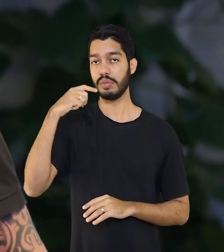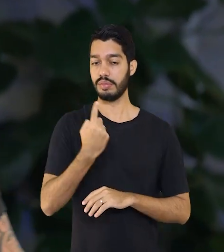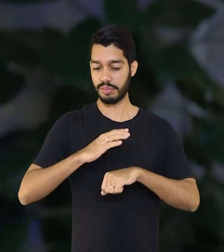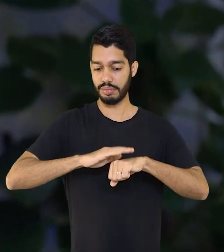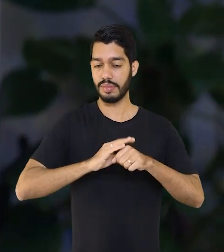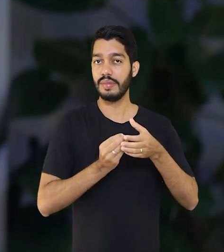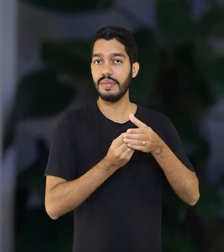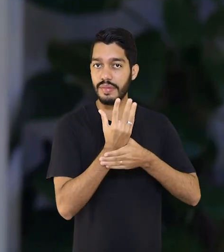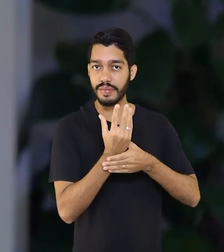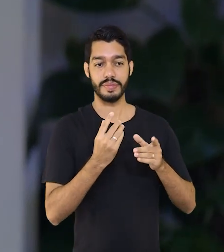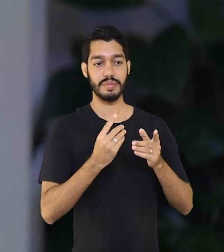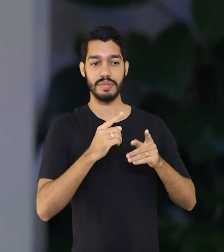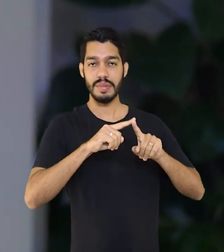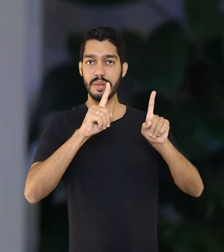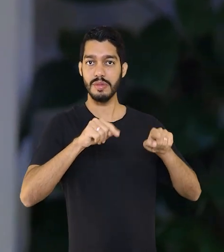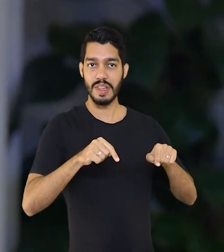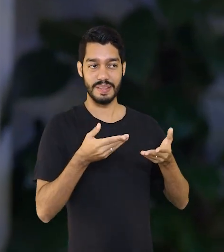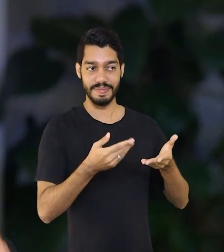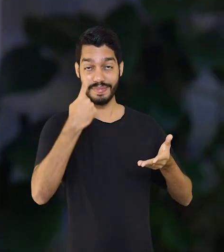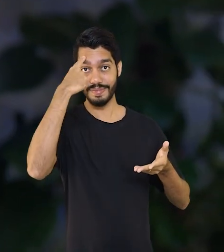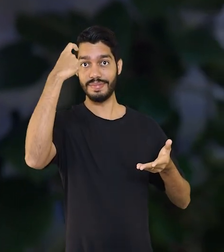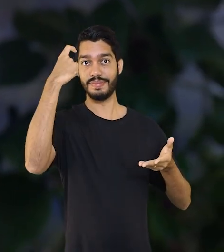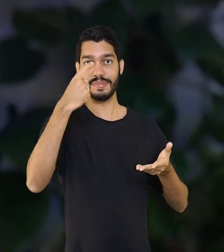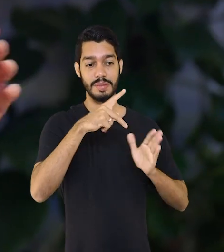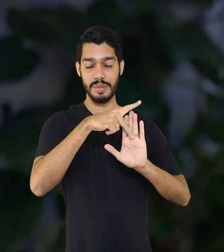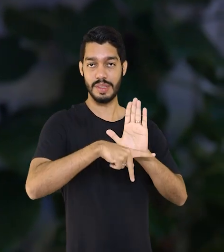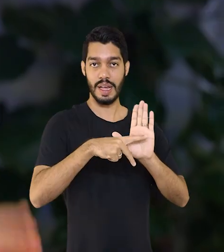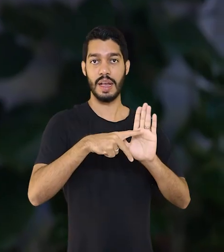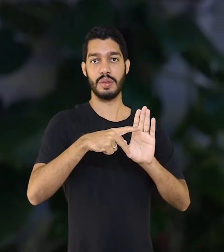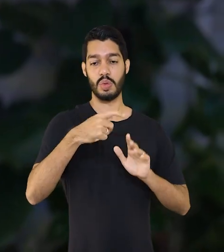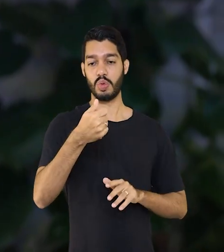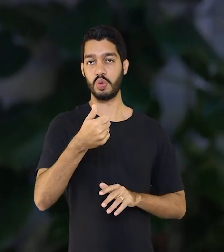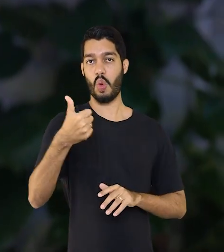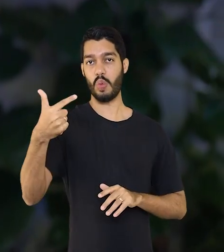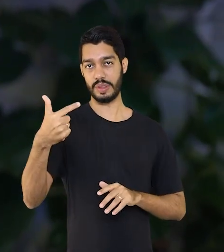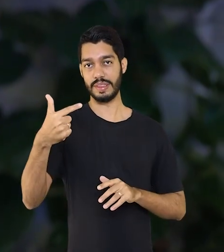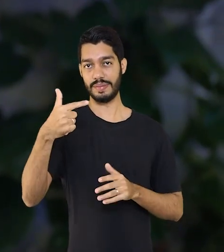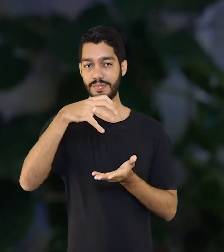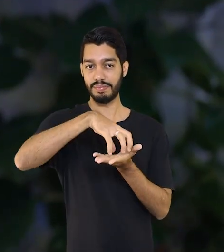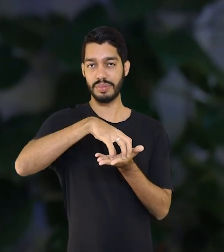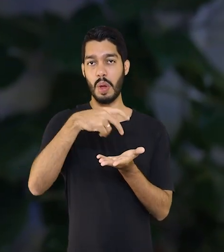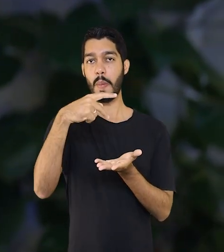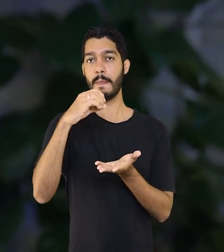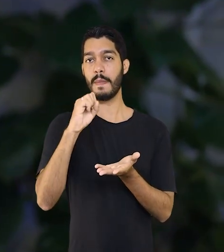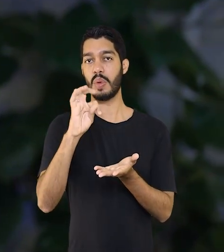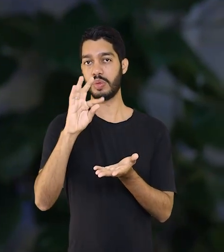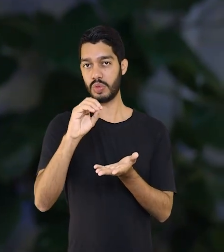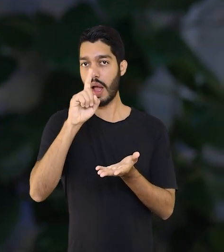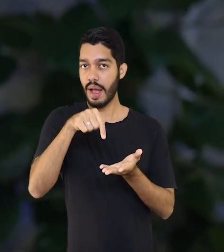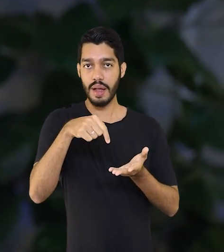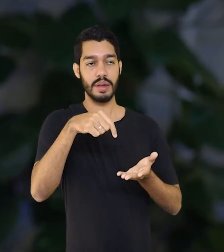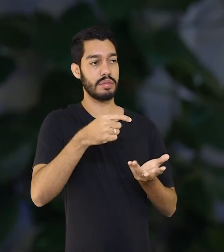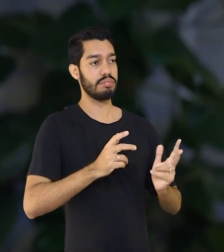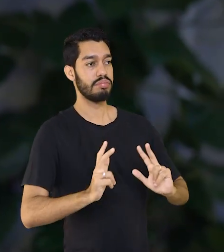os realizadores e idealizadores do projeto Posto 12, que é uma série de rodas de conversas,